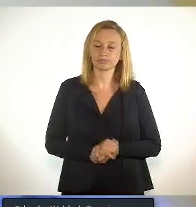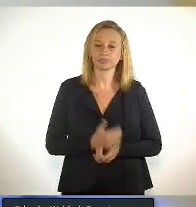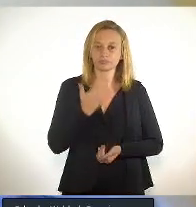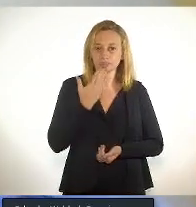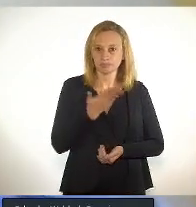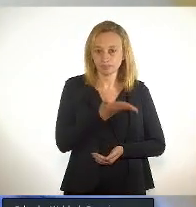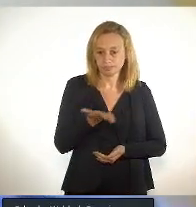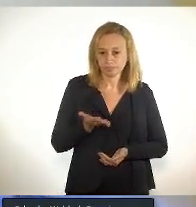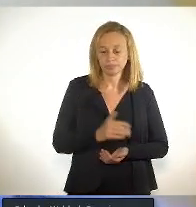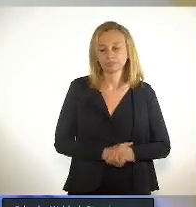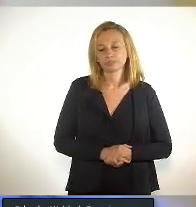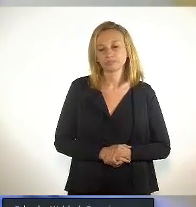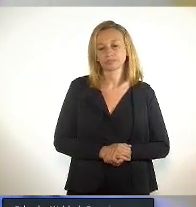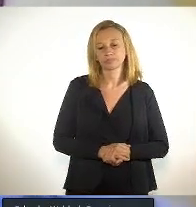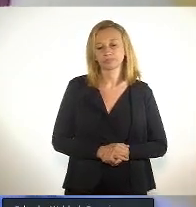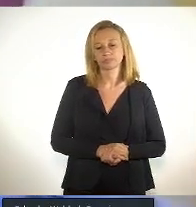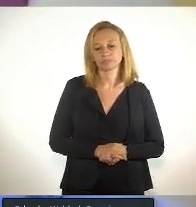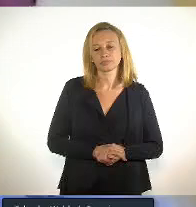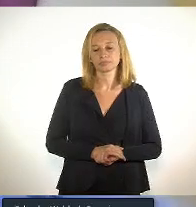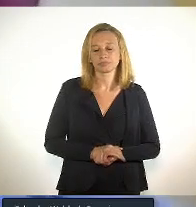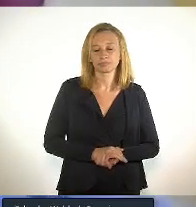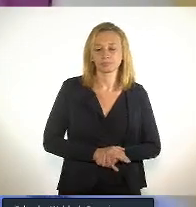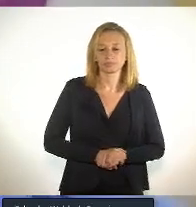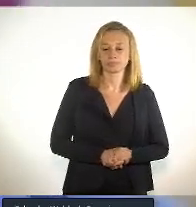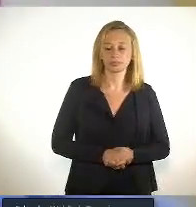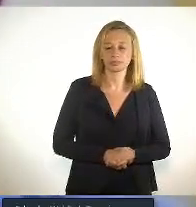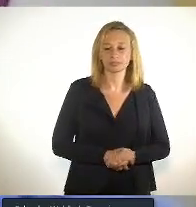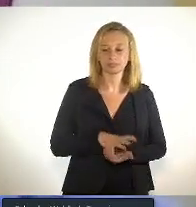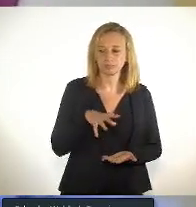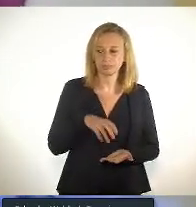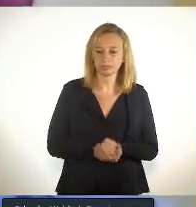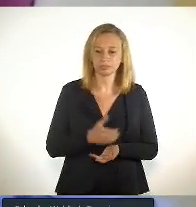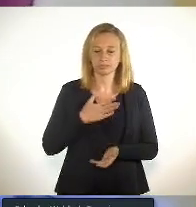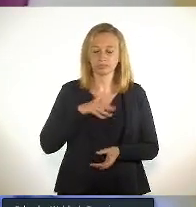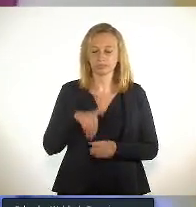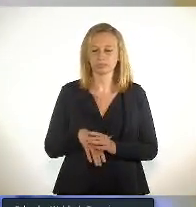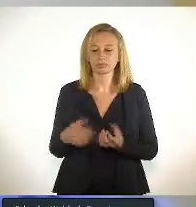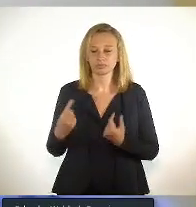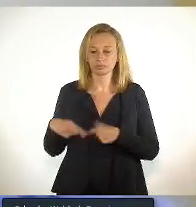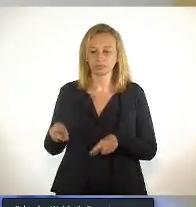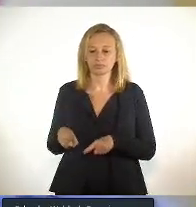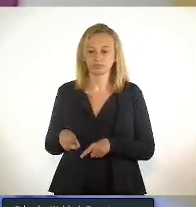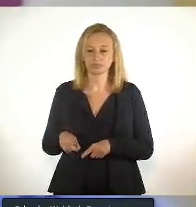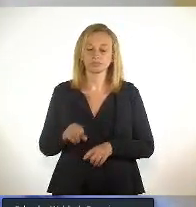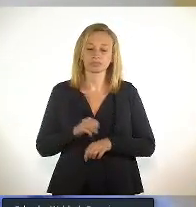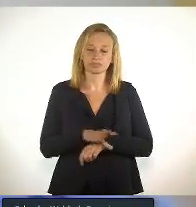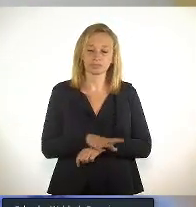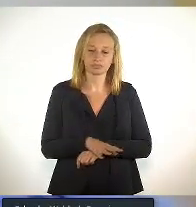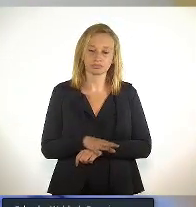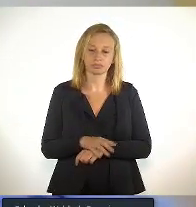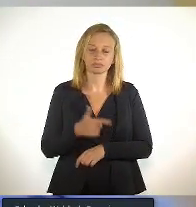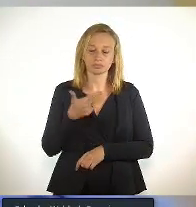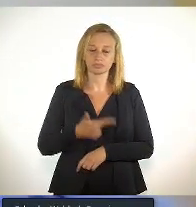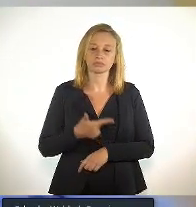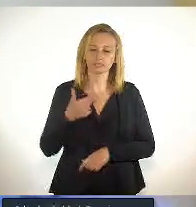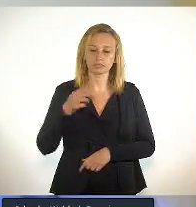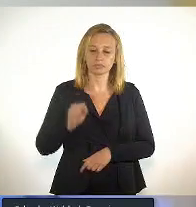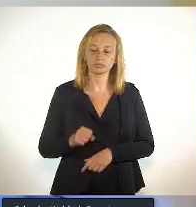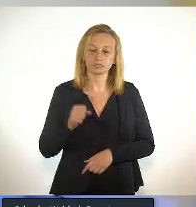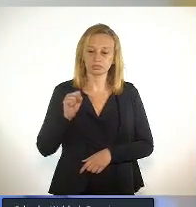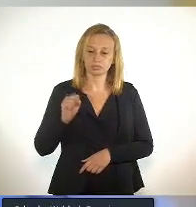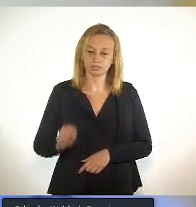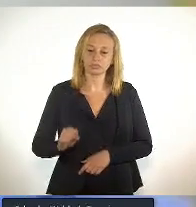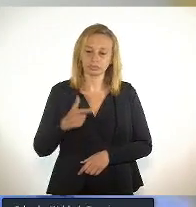Vossa Excelência que garantisse o registro do meu voto contrário a esta indicação legislativa 288